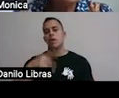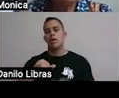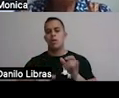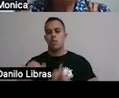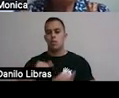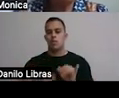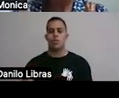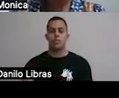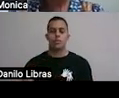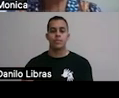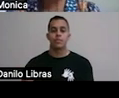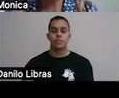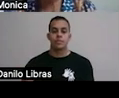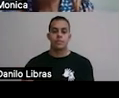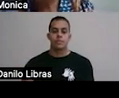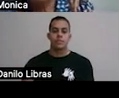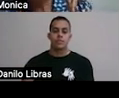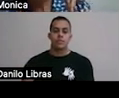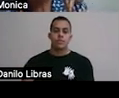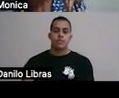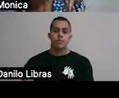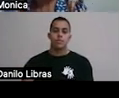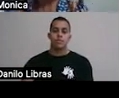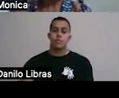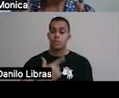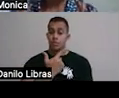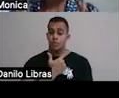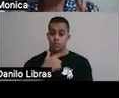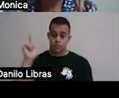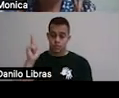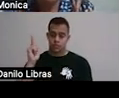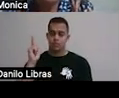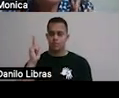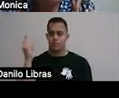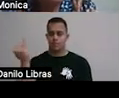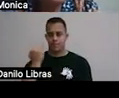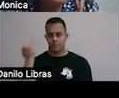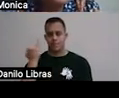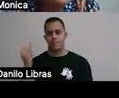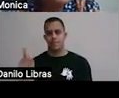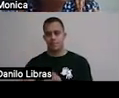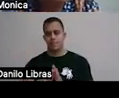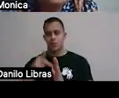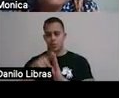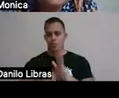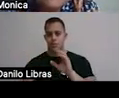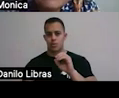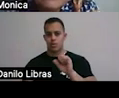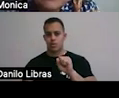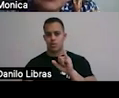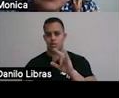E então, outra parte importante da Osiris é que eles